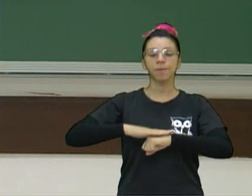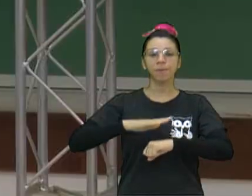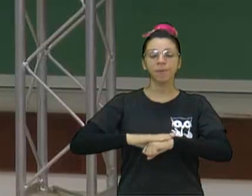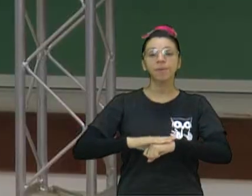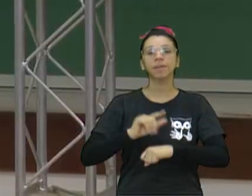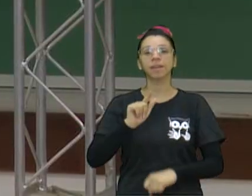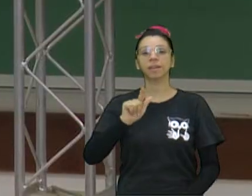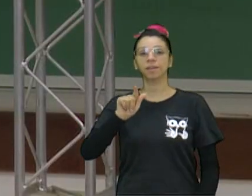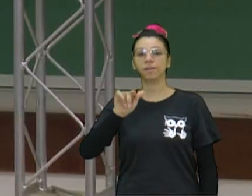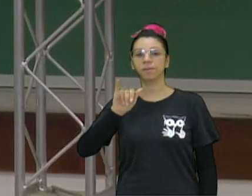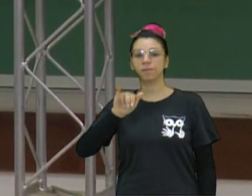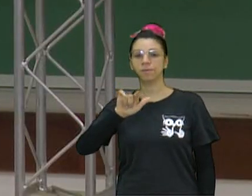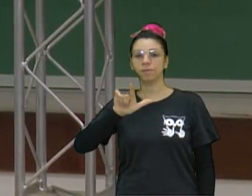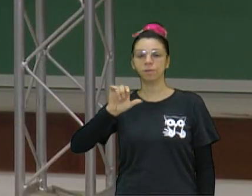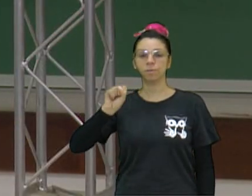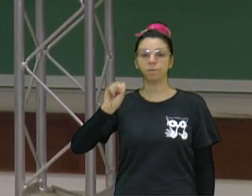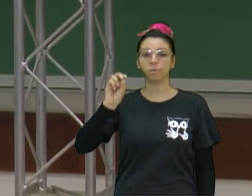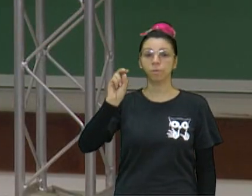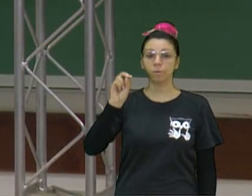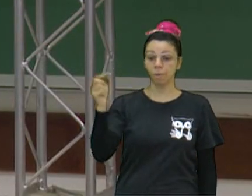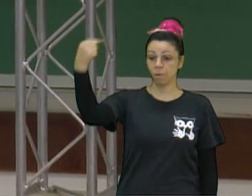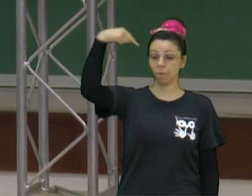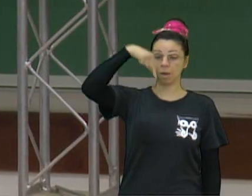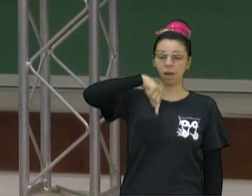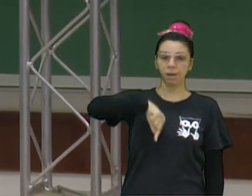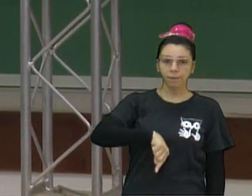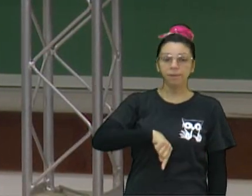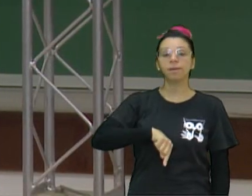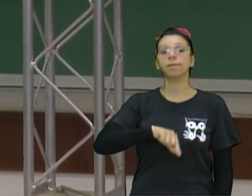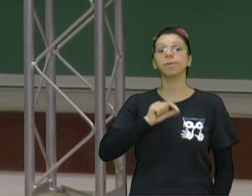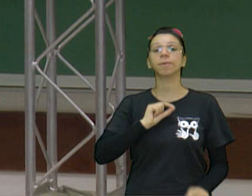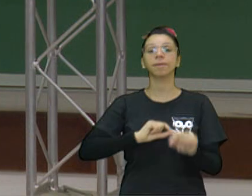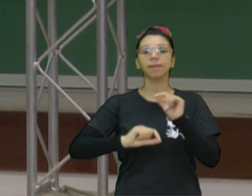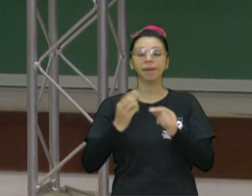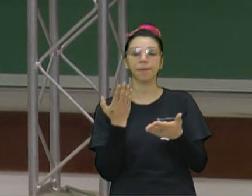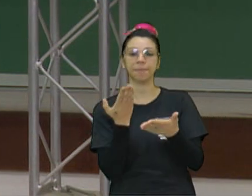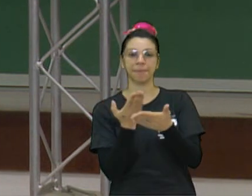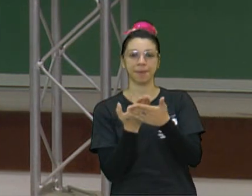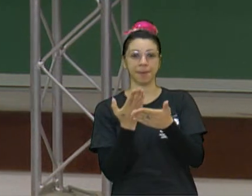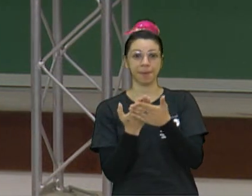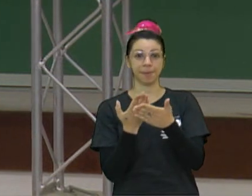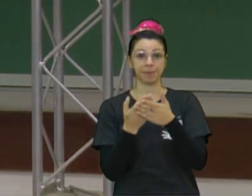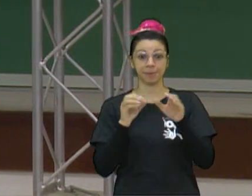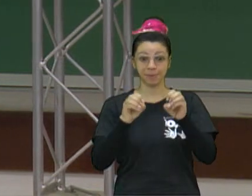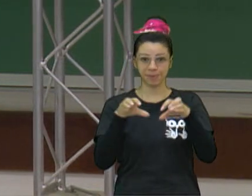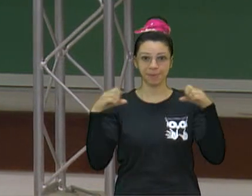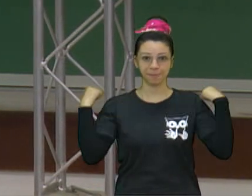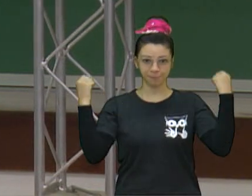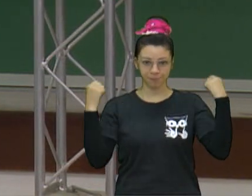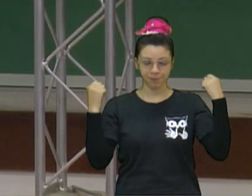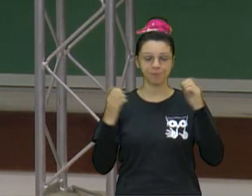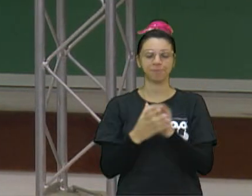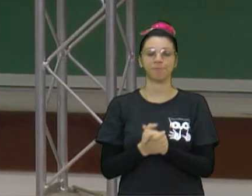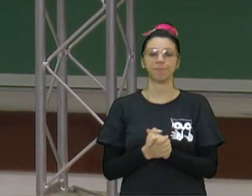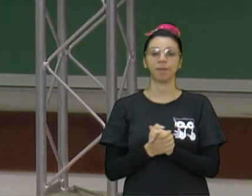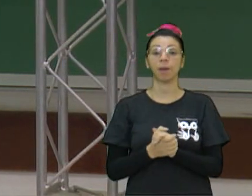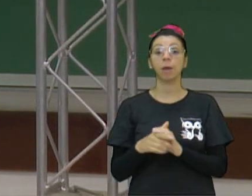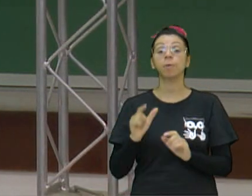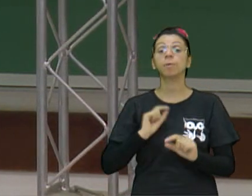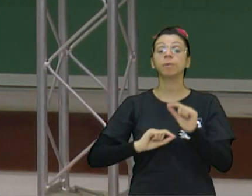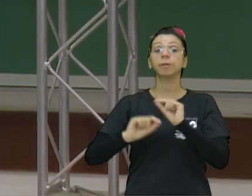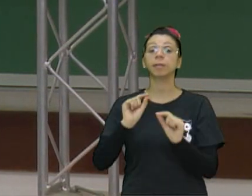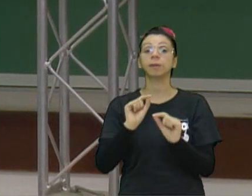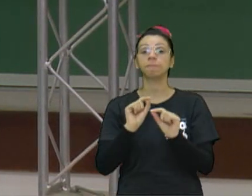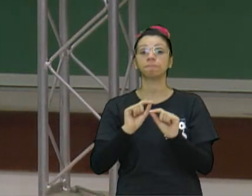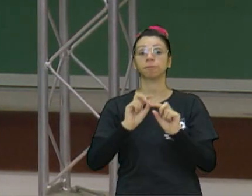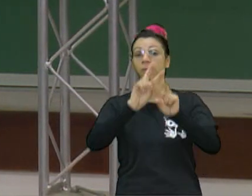para mais essa aula de Educação Física. Estamos trabalhando dentro das lutas divulgadas e disputadas, né, a